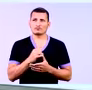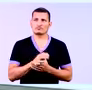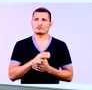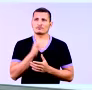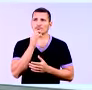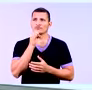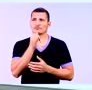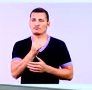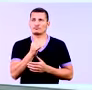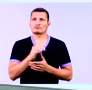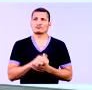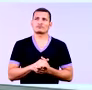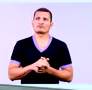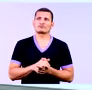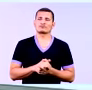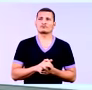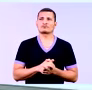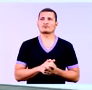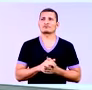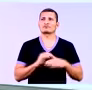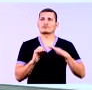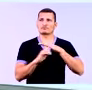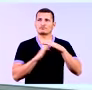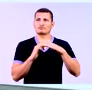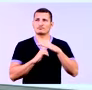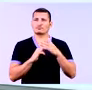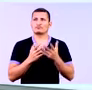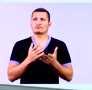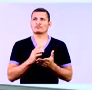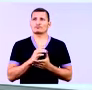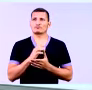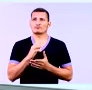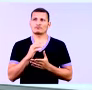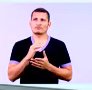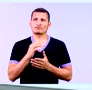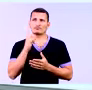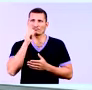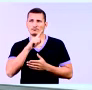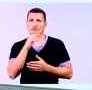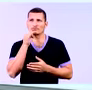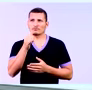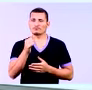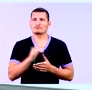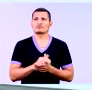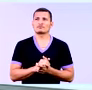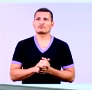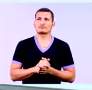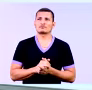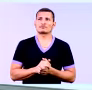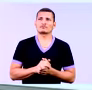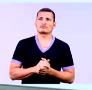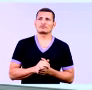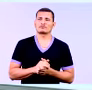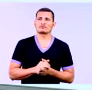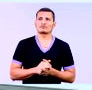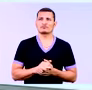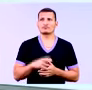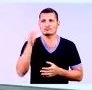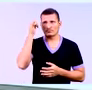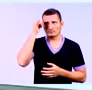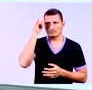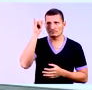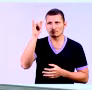caso a concessionária não forneça por algum motivo. Né? Então, para